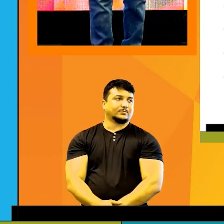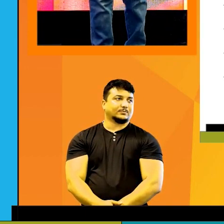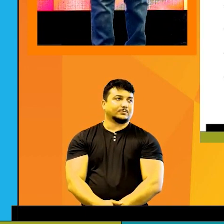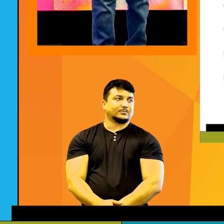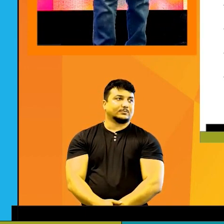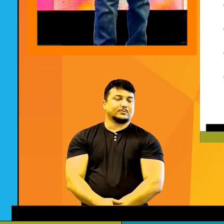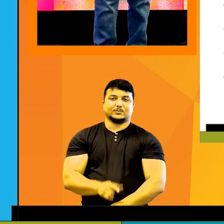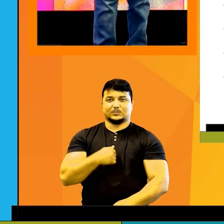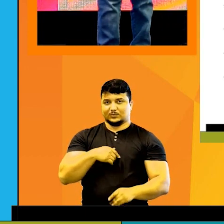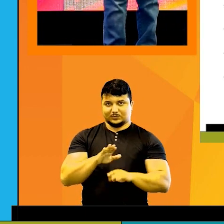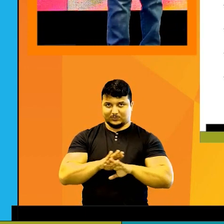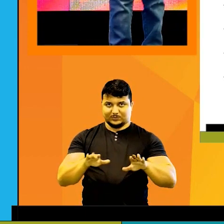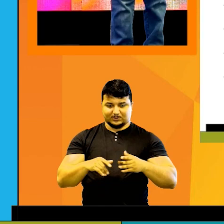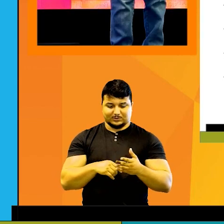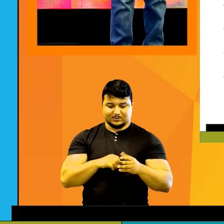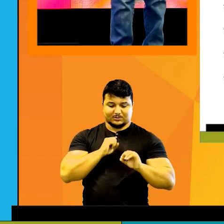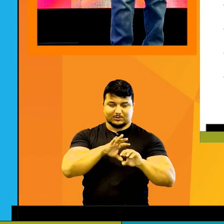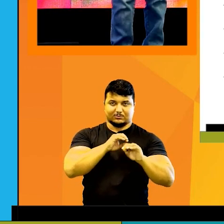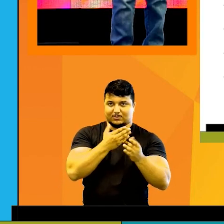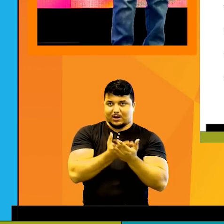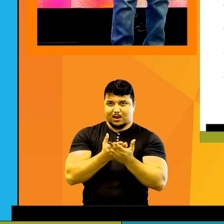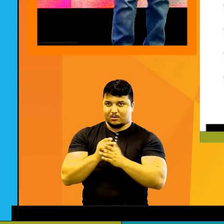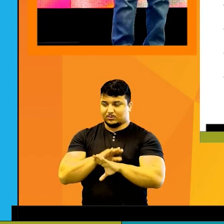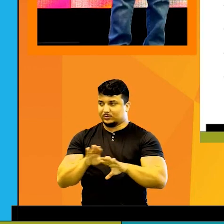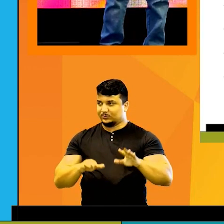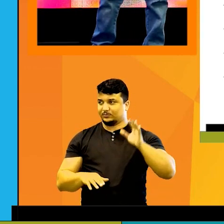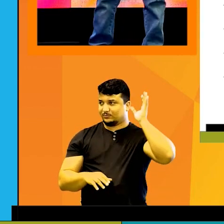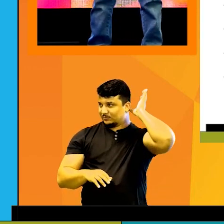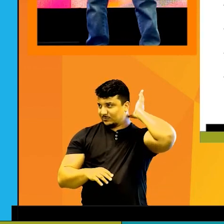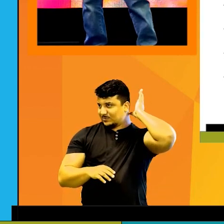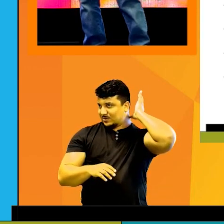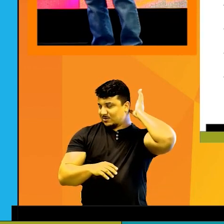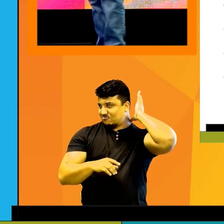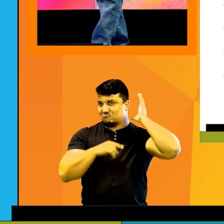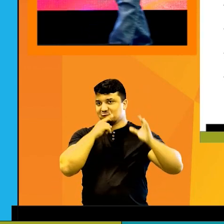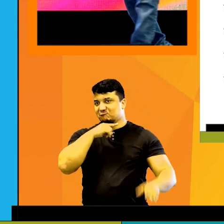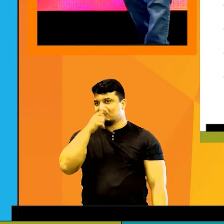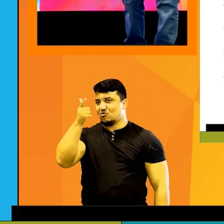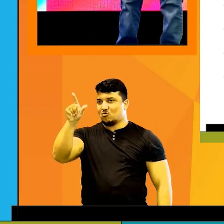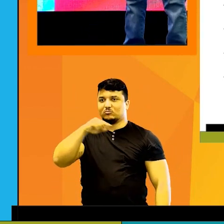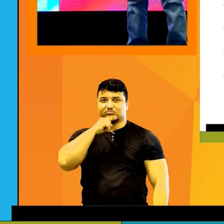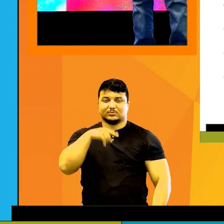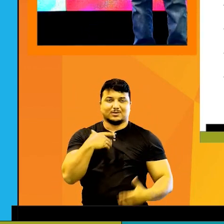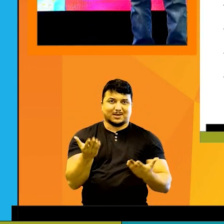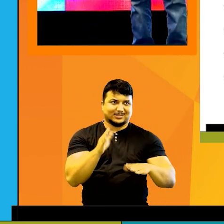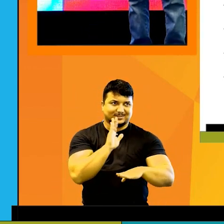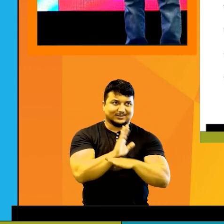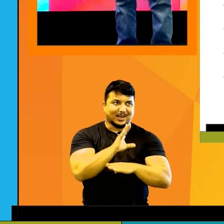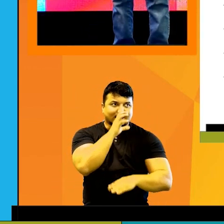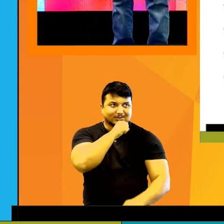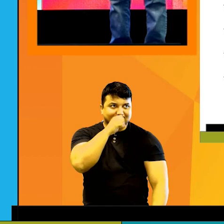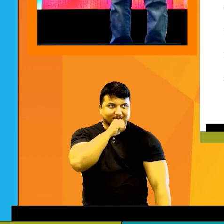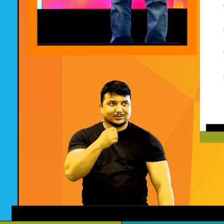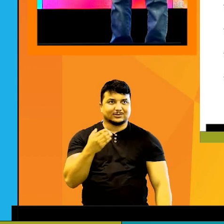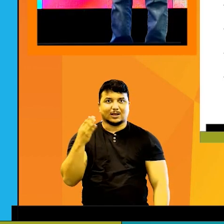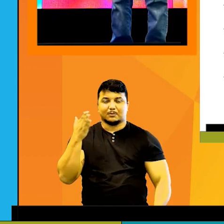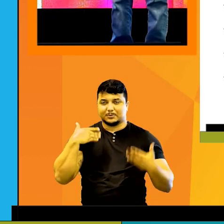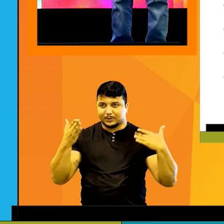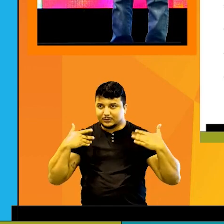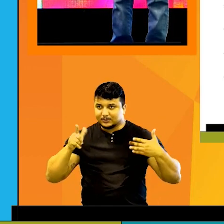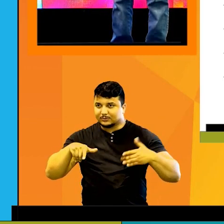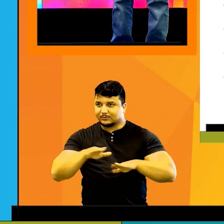Só sei ser assim, só sei dar aula desse jeito, viu? Não conseguiria de outra maneira. Ainda mais no sábado à tarde, aqui no calorzinho